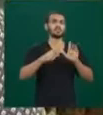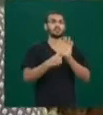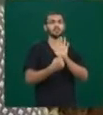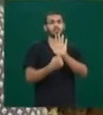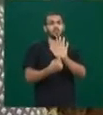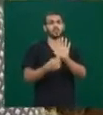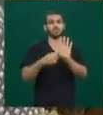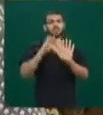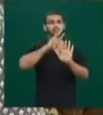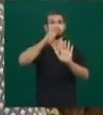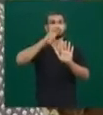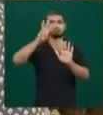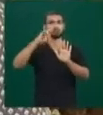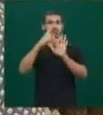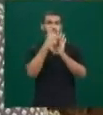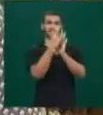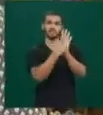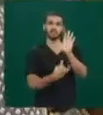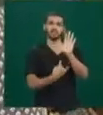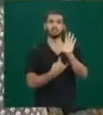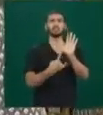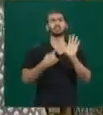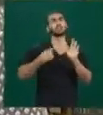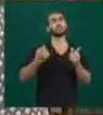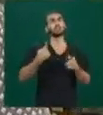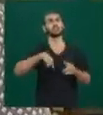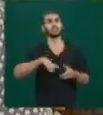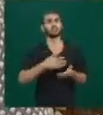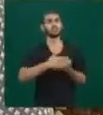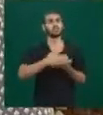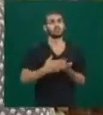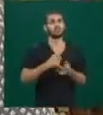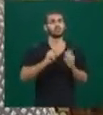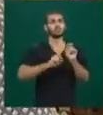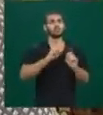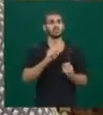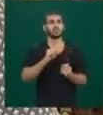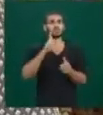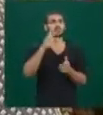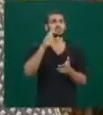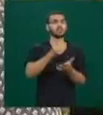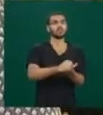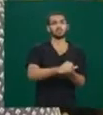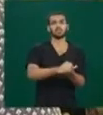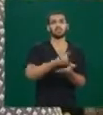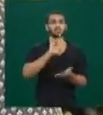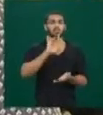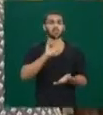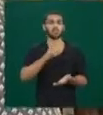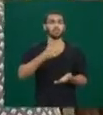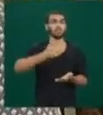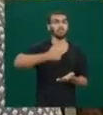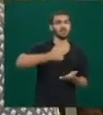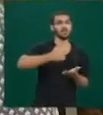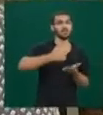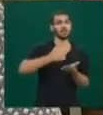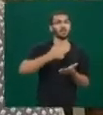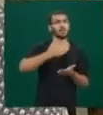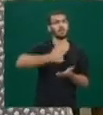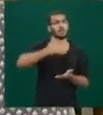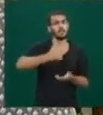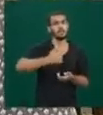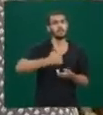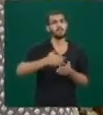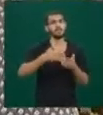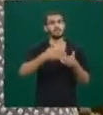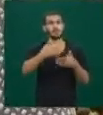no site da escola e também nos murais, e a gente procede às matrículas somente para o primeiro período do ano de 2018, quando são, né,